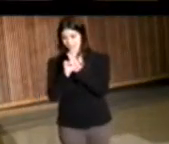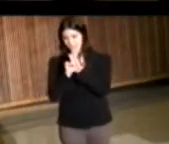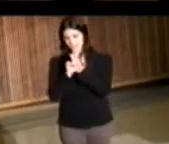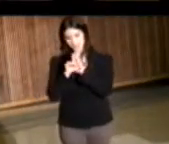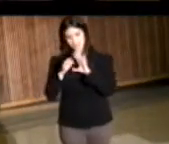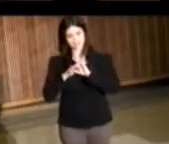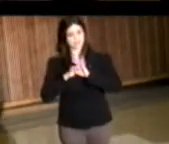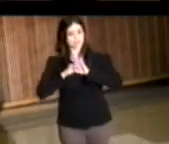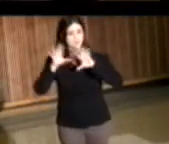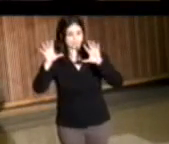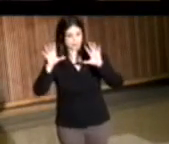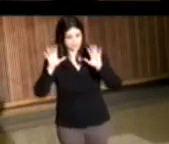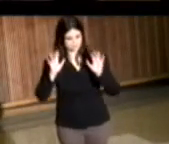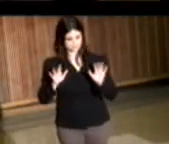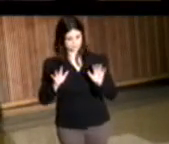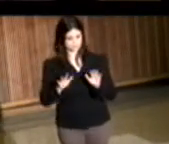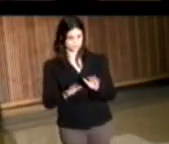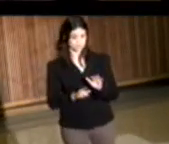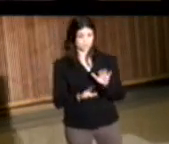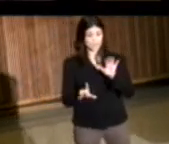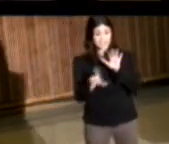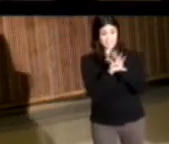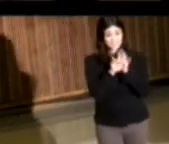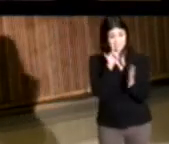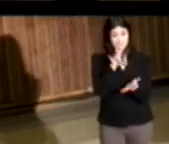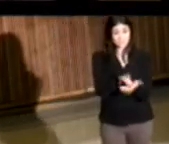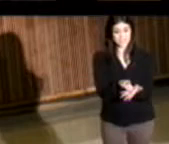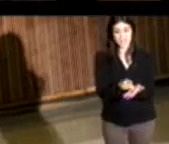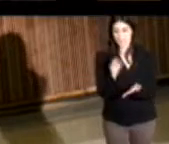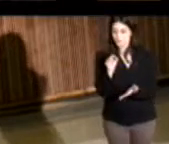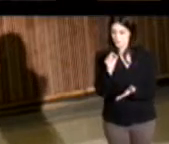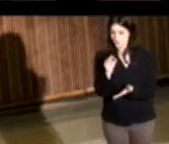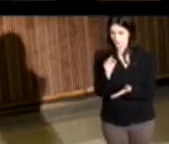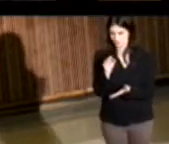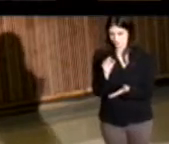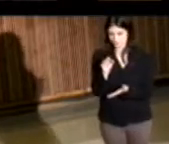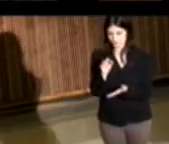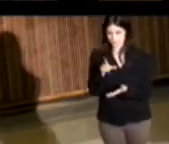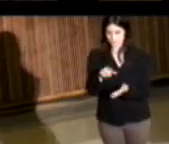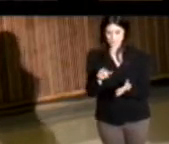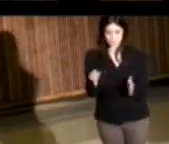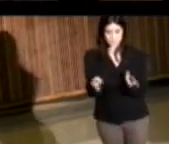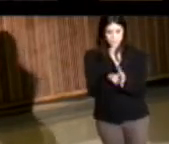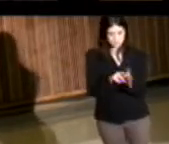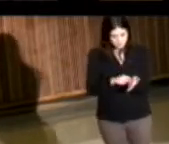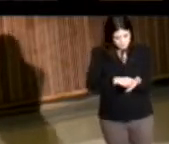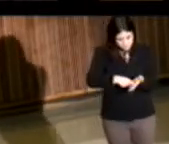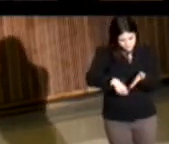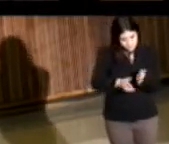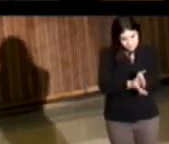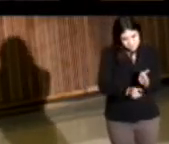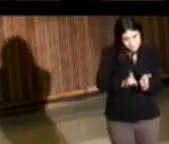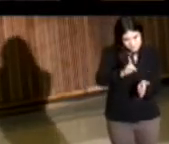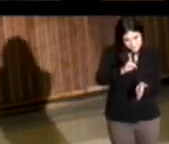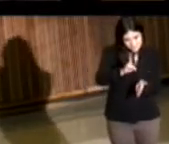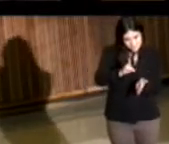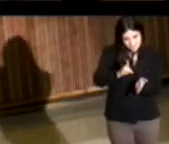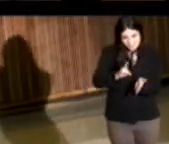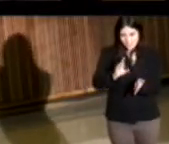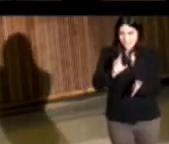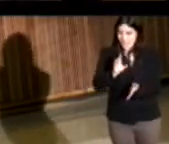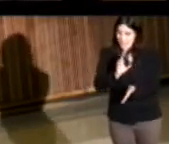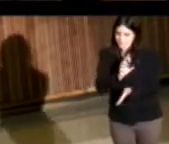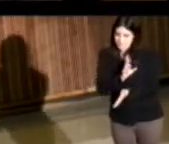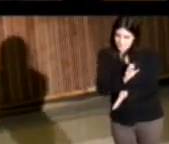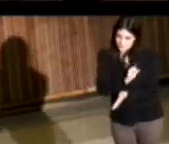à lei real, ele define a lei real descrita nas Escrituras da seguinte maneira: